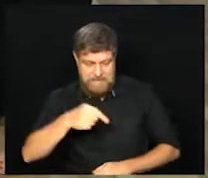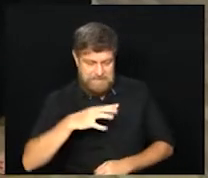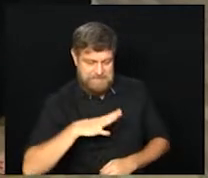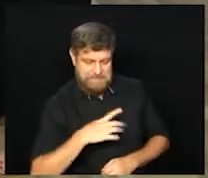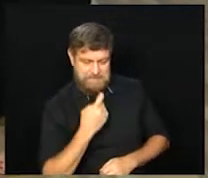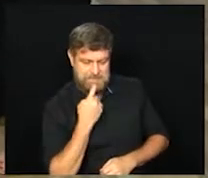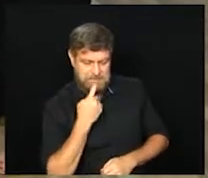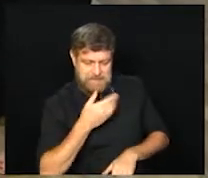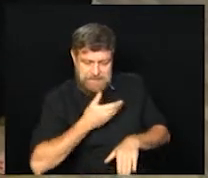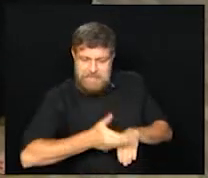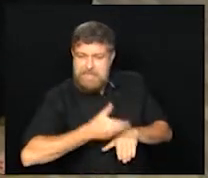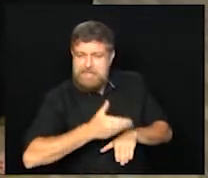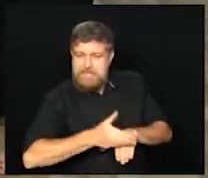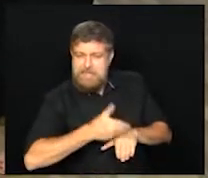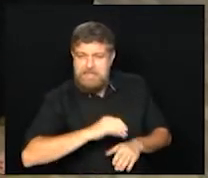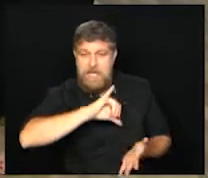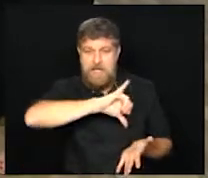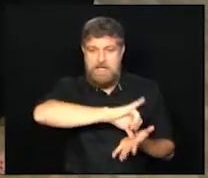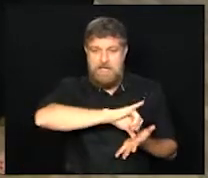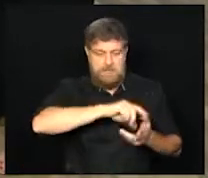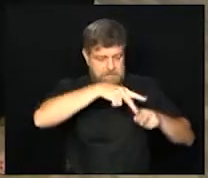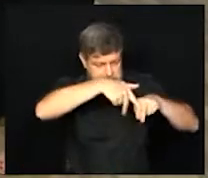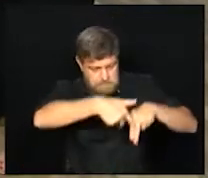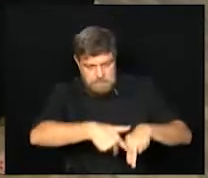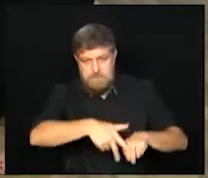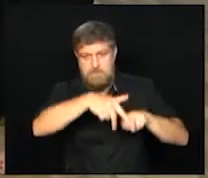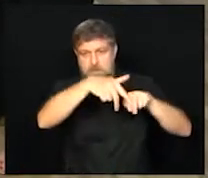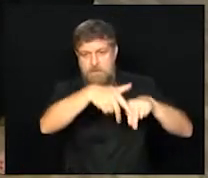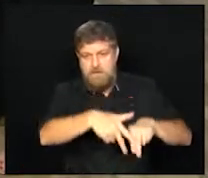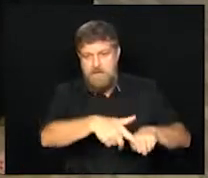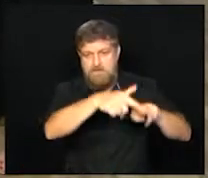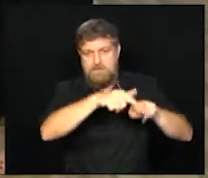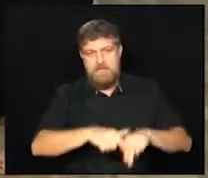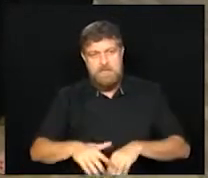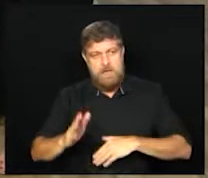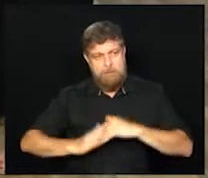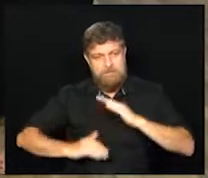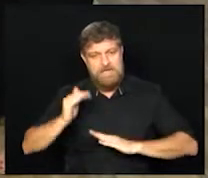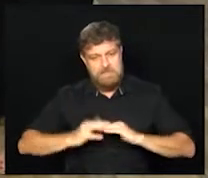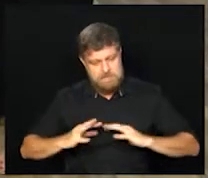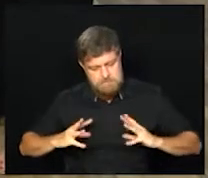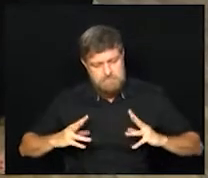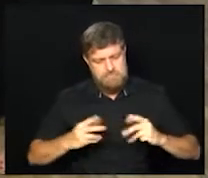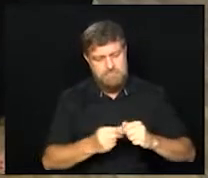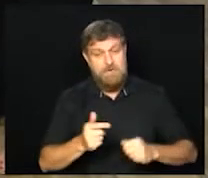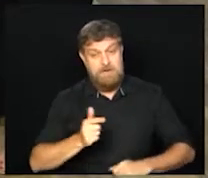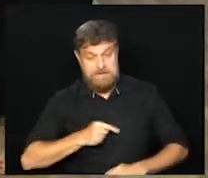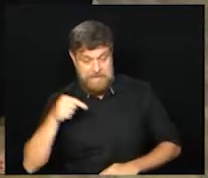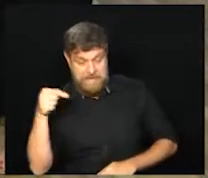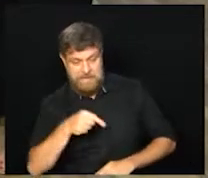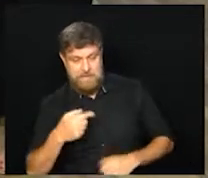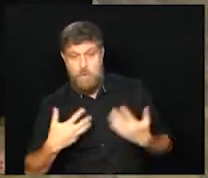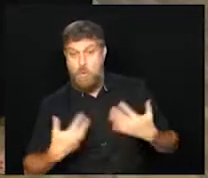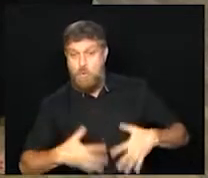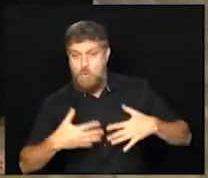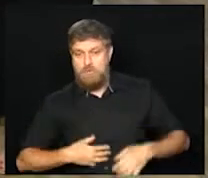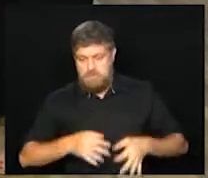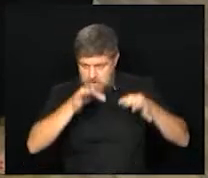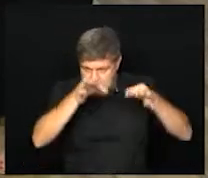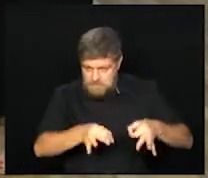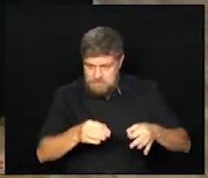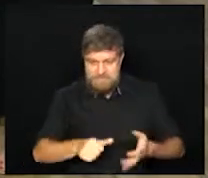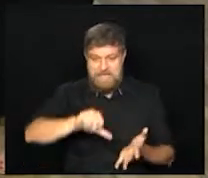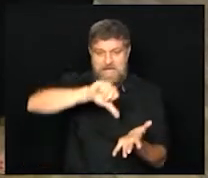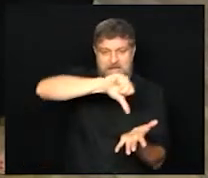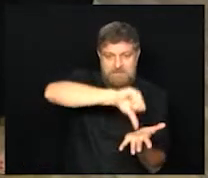Campinas, sendo aí a capital da modalidade. Já tem muitos praticantes na nossa cidade. Então, nada mais justo do que este